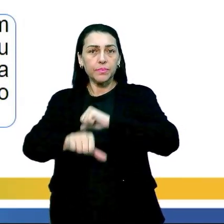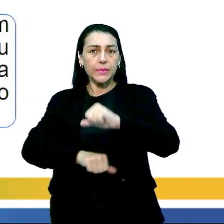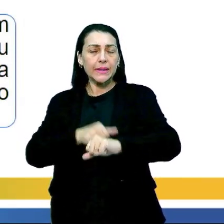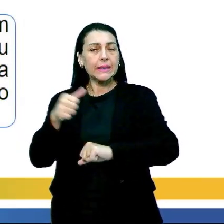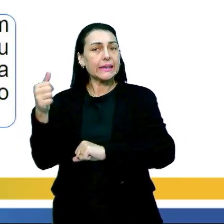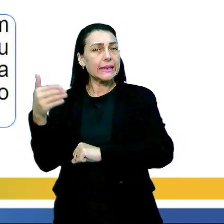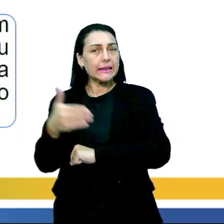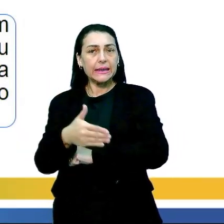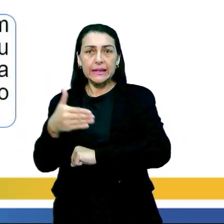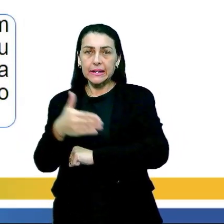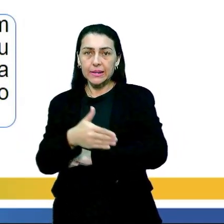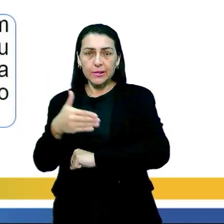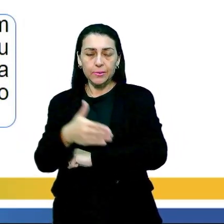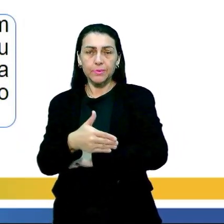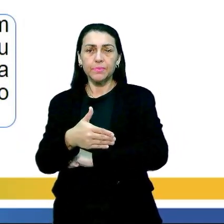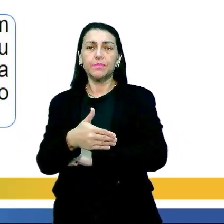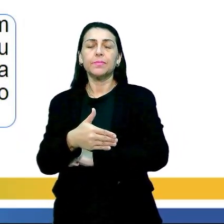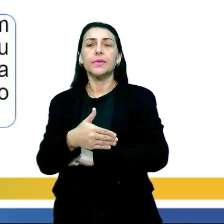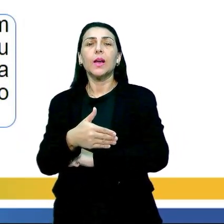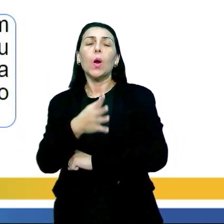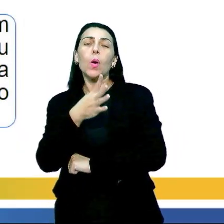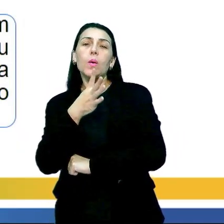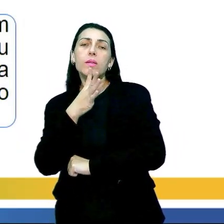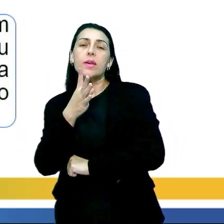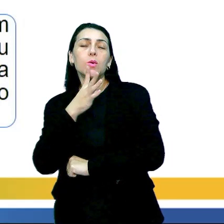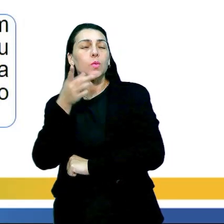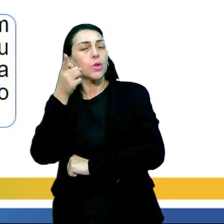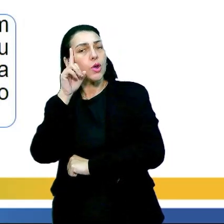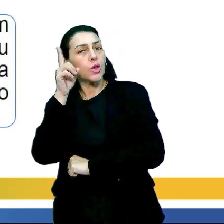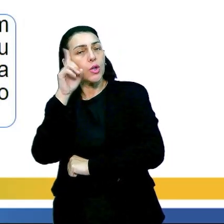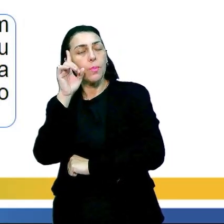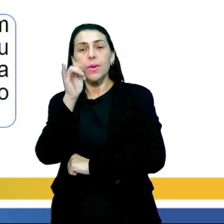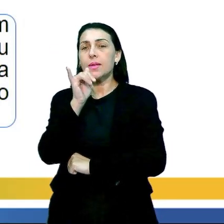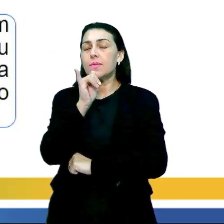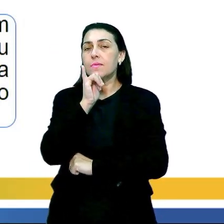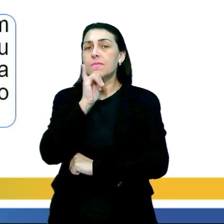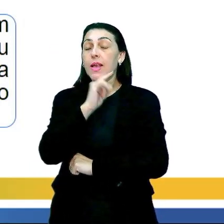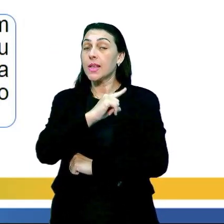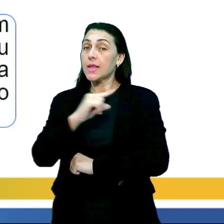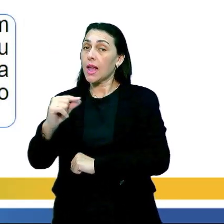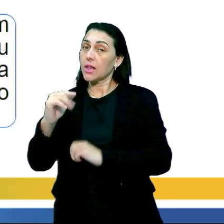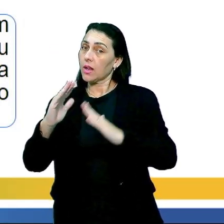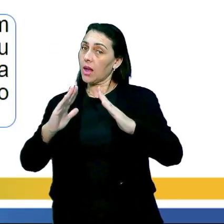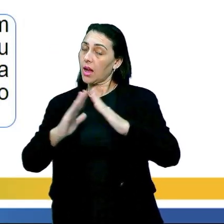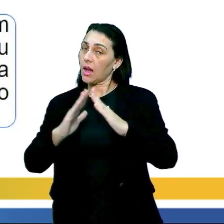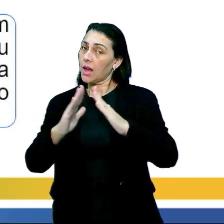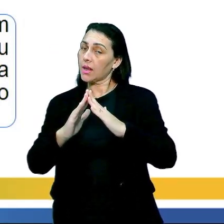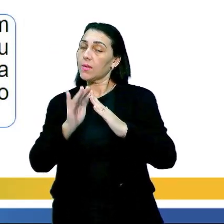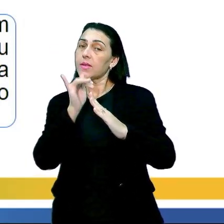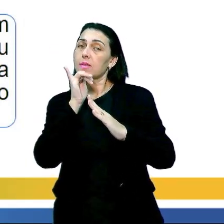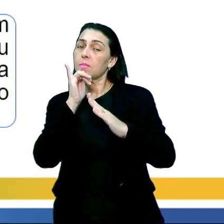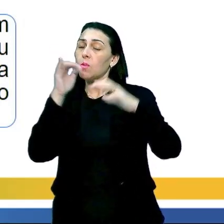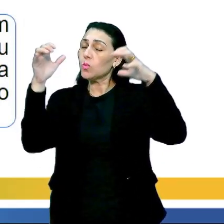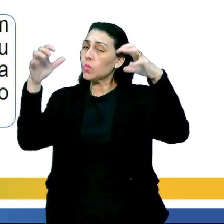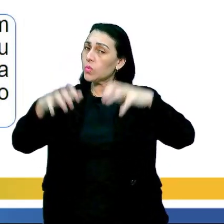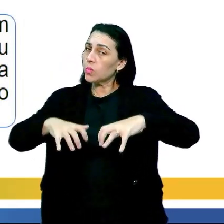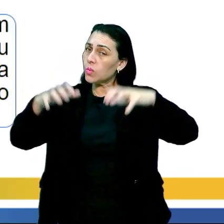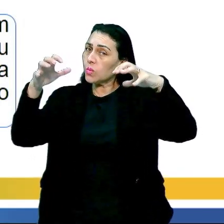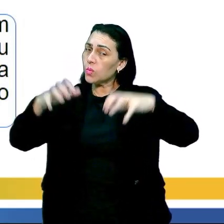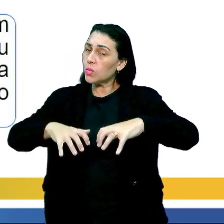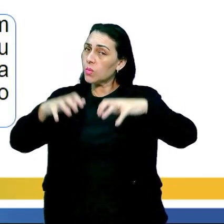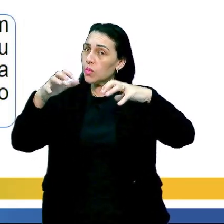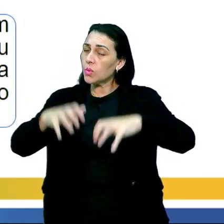Ou seja, é aquela questão que a gente conhece no dia a dia. Às vezes a gente sai de casa, está um período chuvoso,